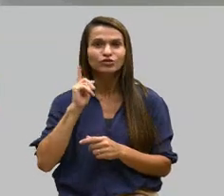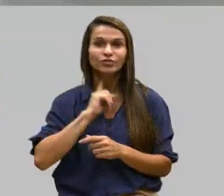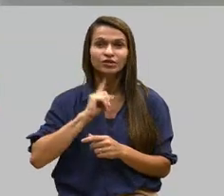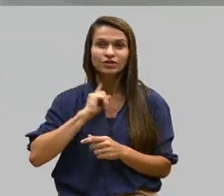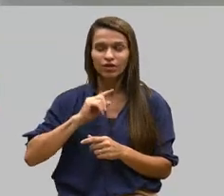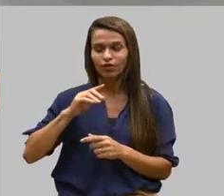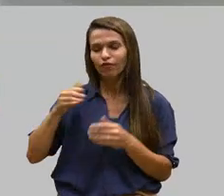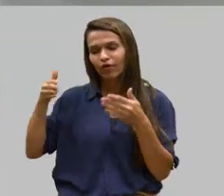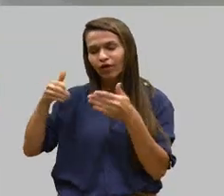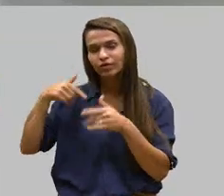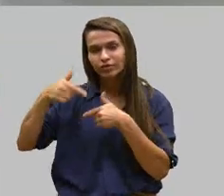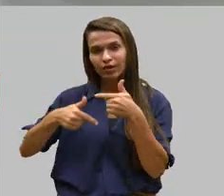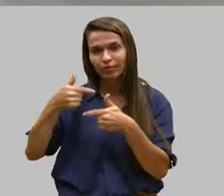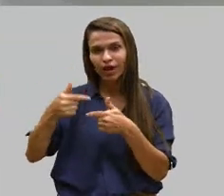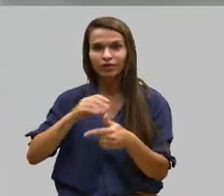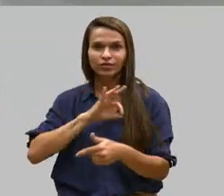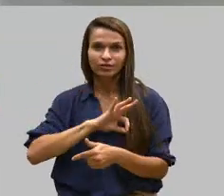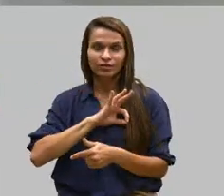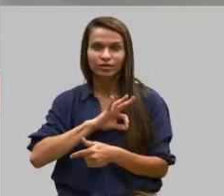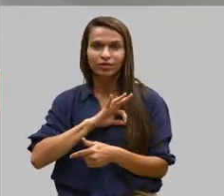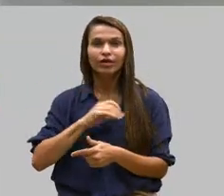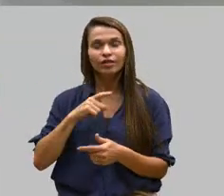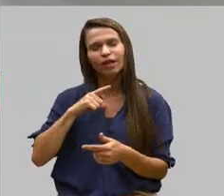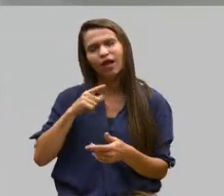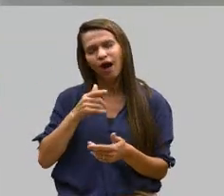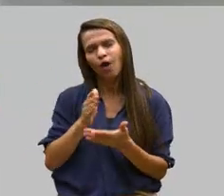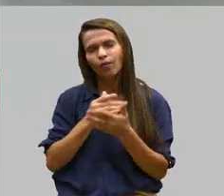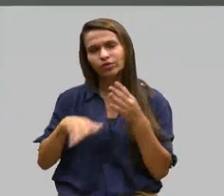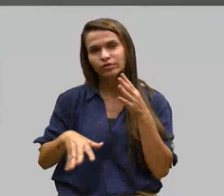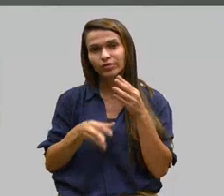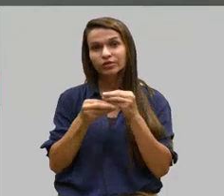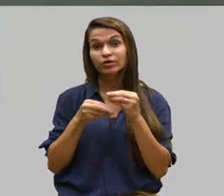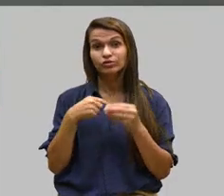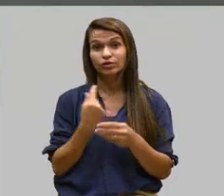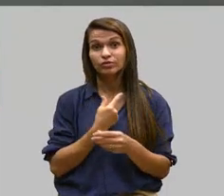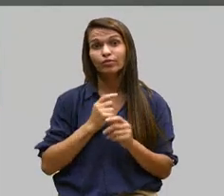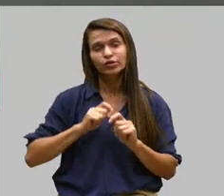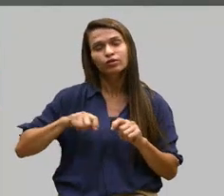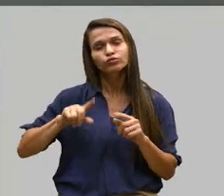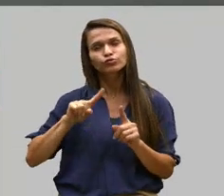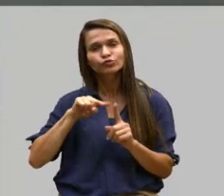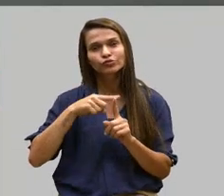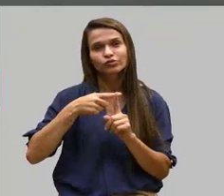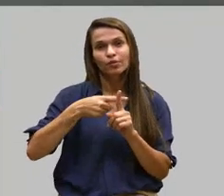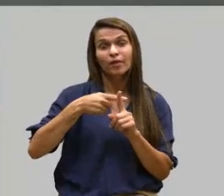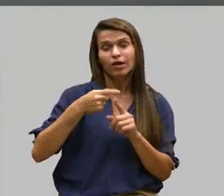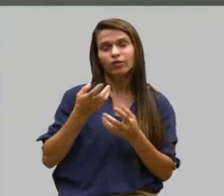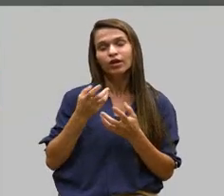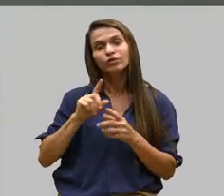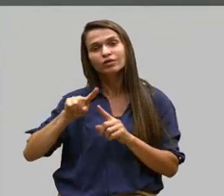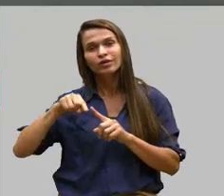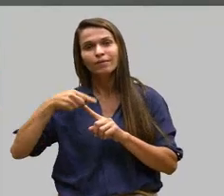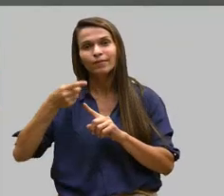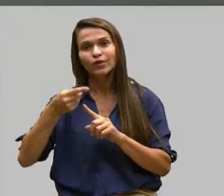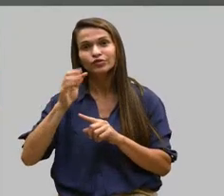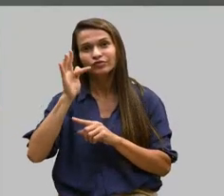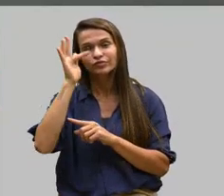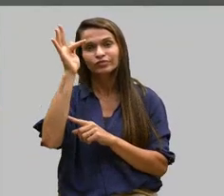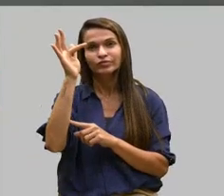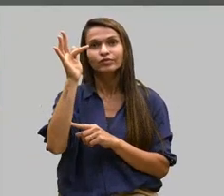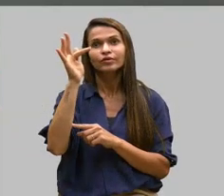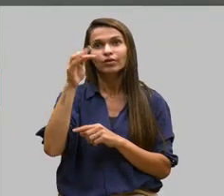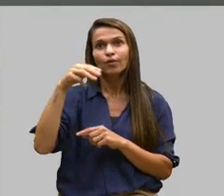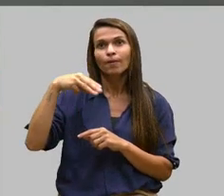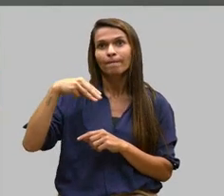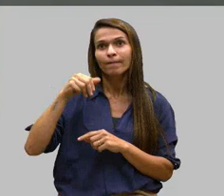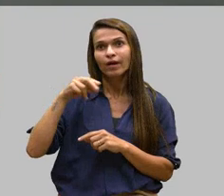do emprego e renda ela tem algumas contribuições e nós podemos depois somar e eu gostaria depois que a qual a mão no Brown